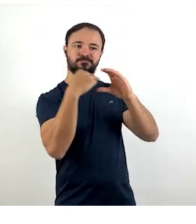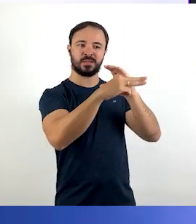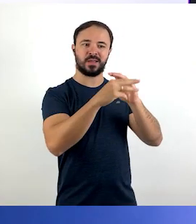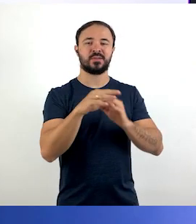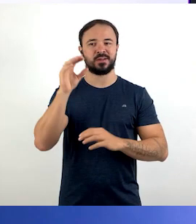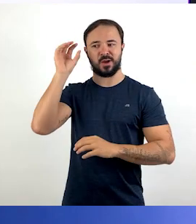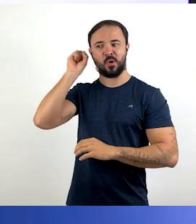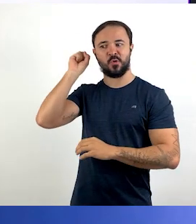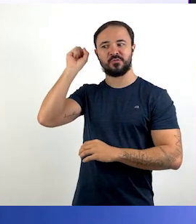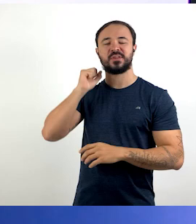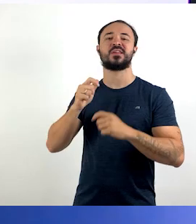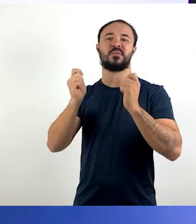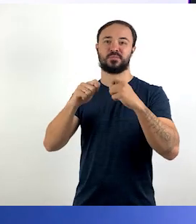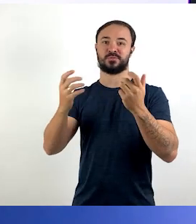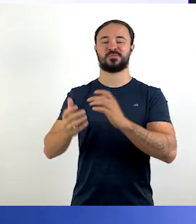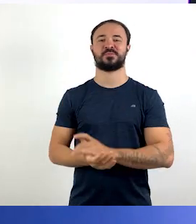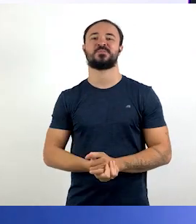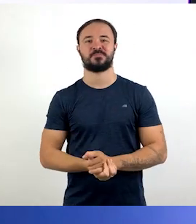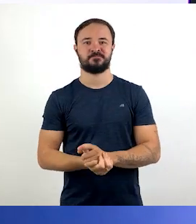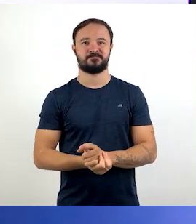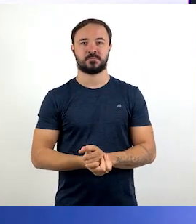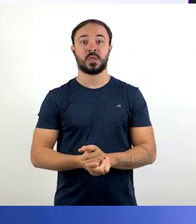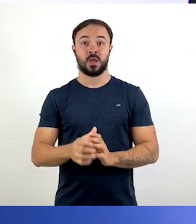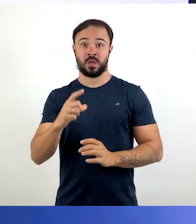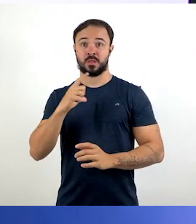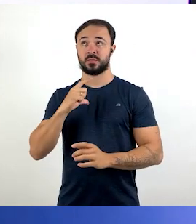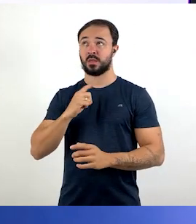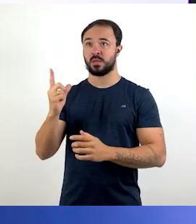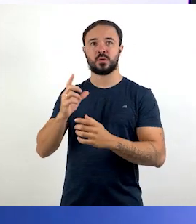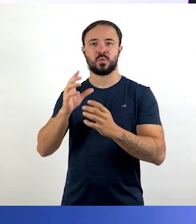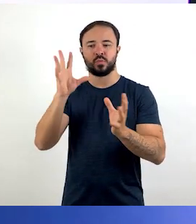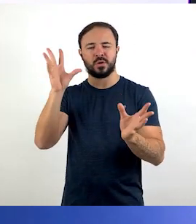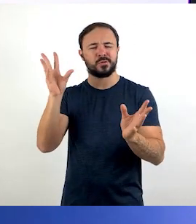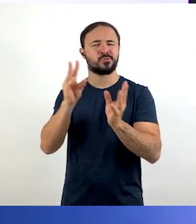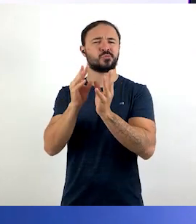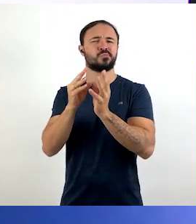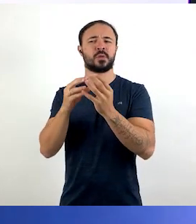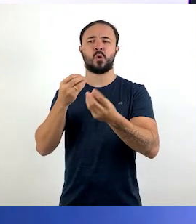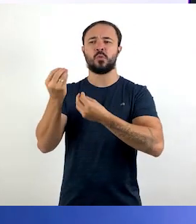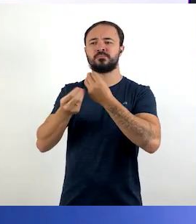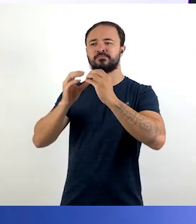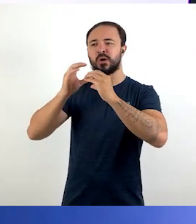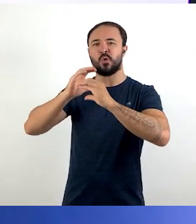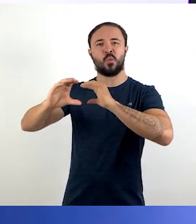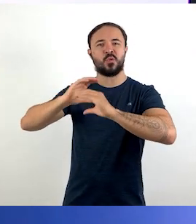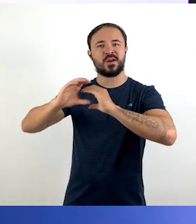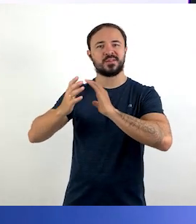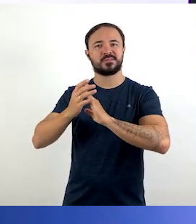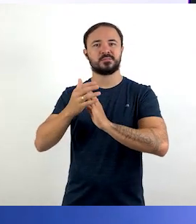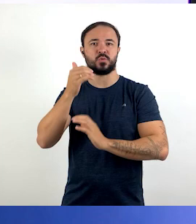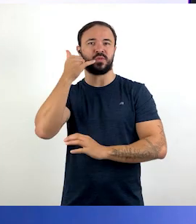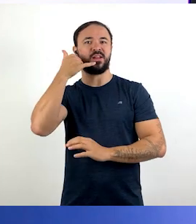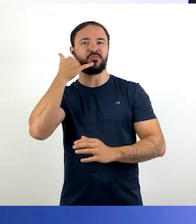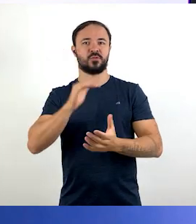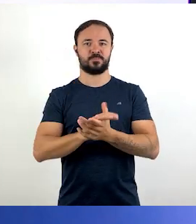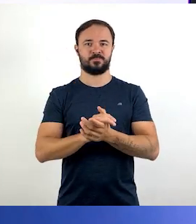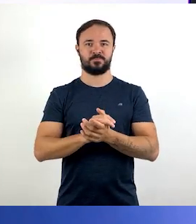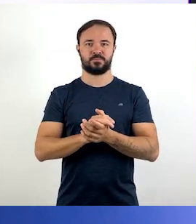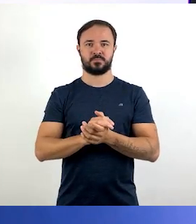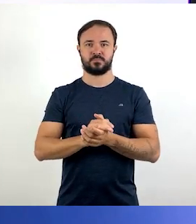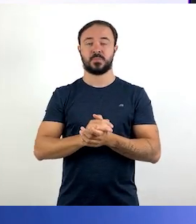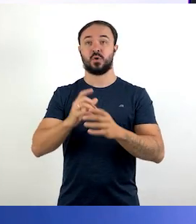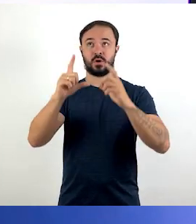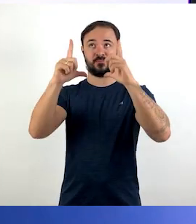elétricos. E aqui nós temos um resumo da comunicação via telefone. Nós podemos ver que na primeira imagem